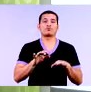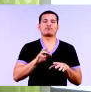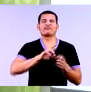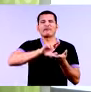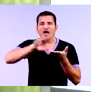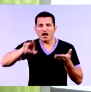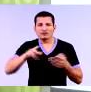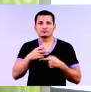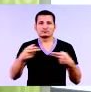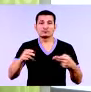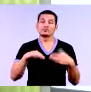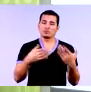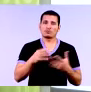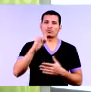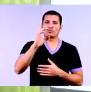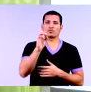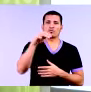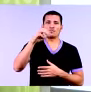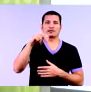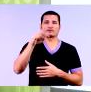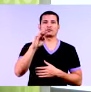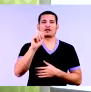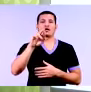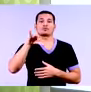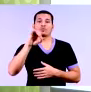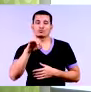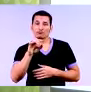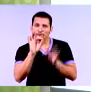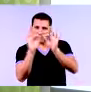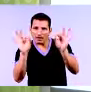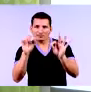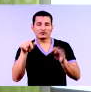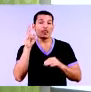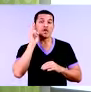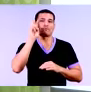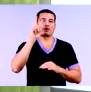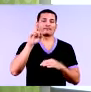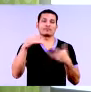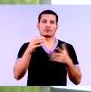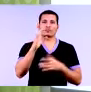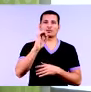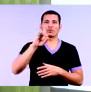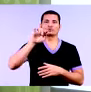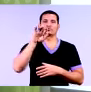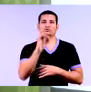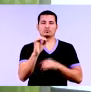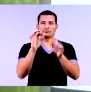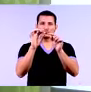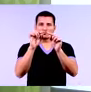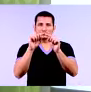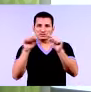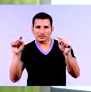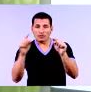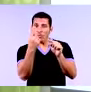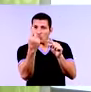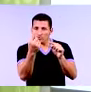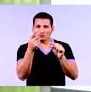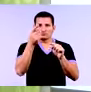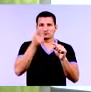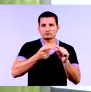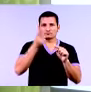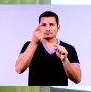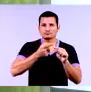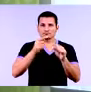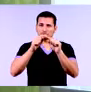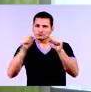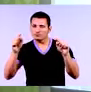Então o comentário serve para lembrar. Então o código de linha, ele serve para comentar uma única linha, não